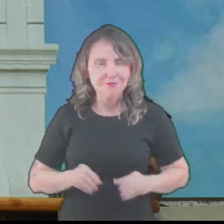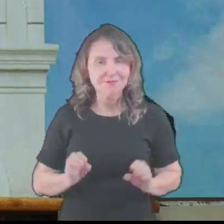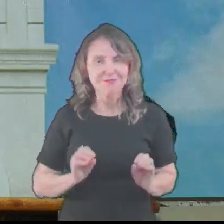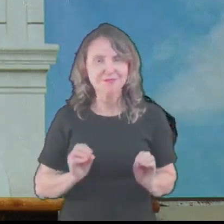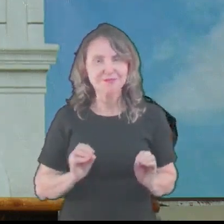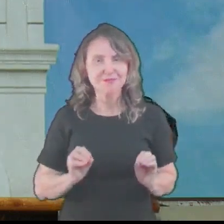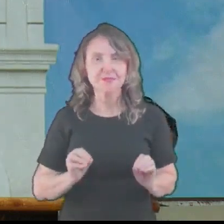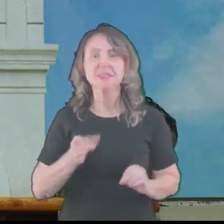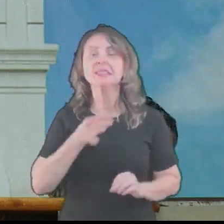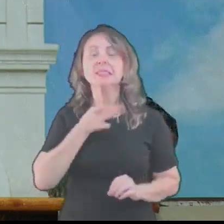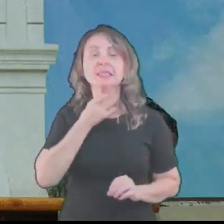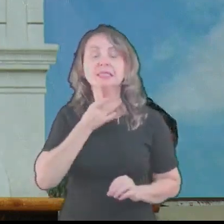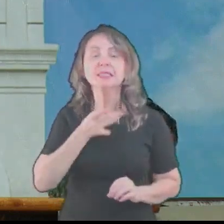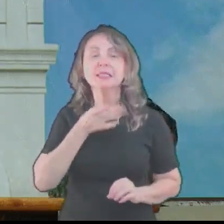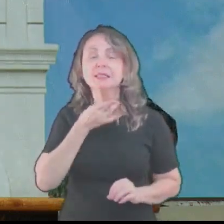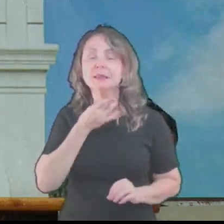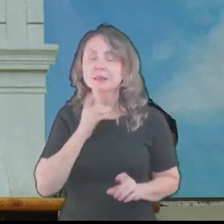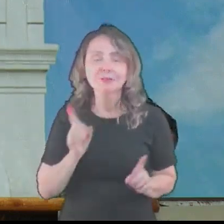nem sede.